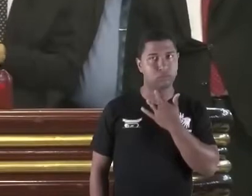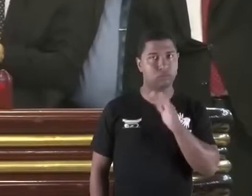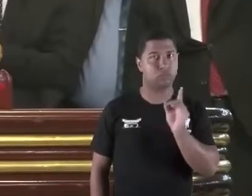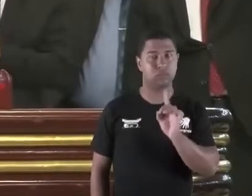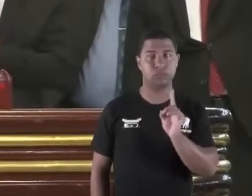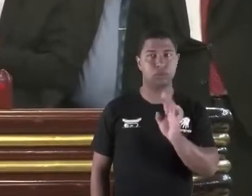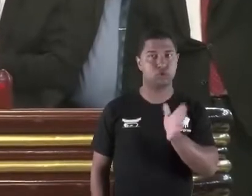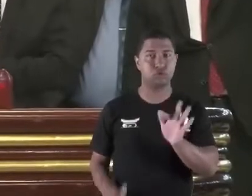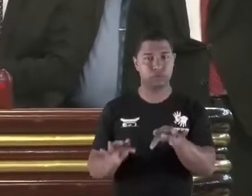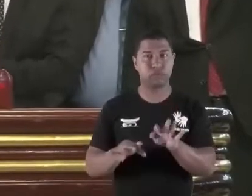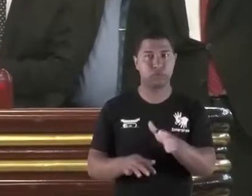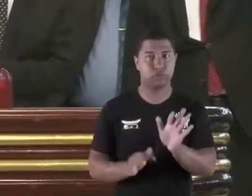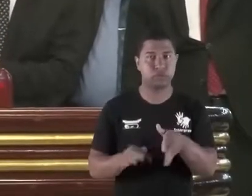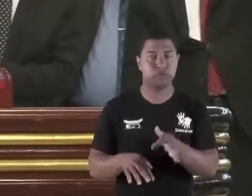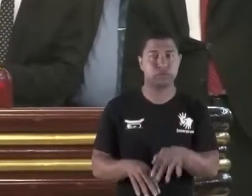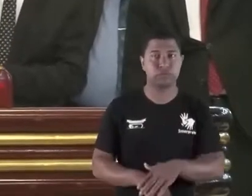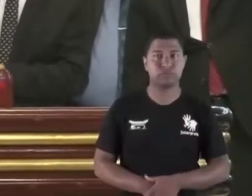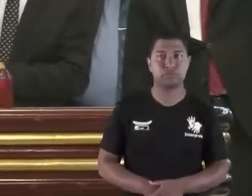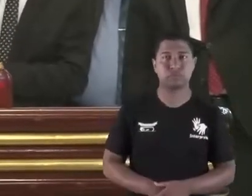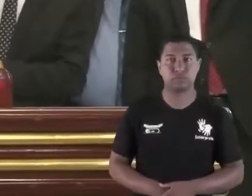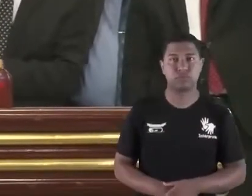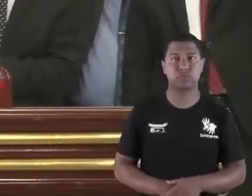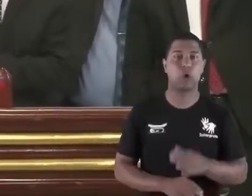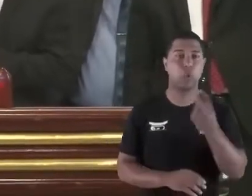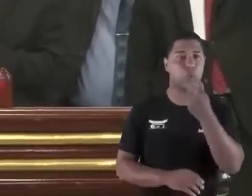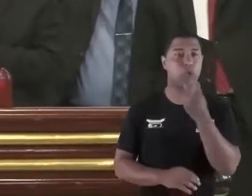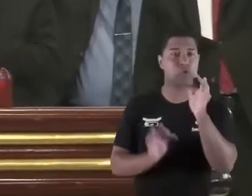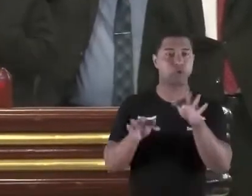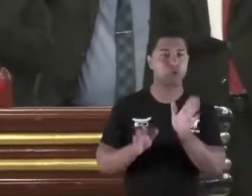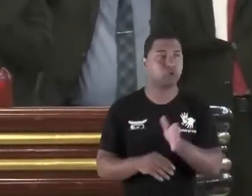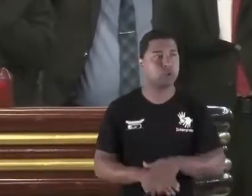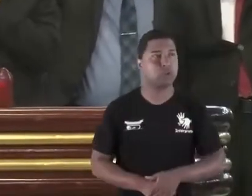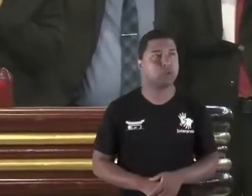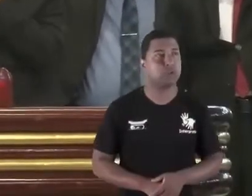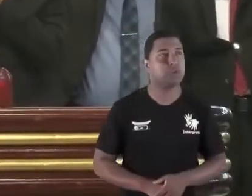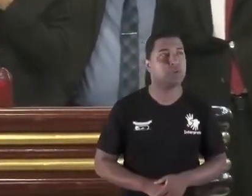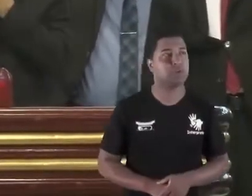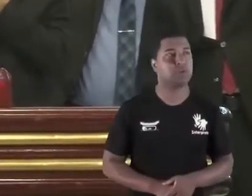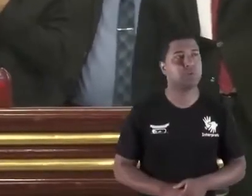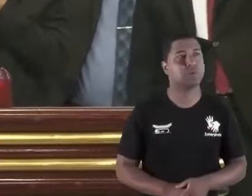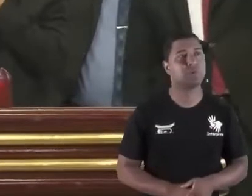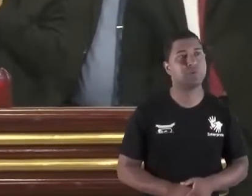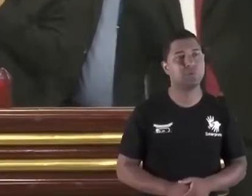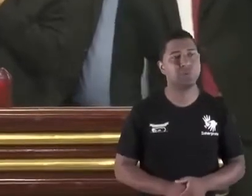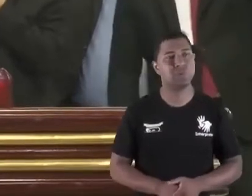em que o Senhor tem derramado, Senhor, do seu poder,